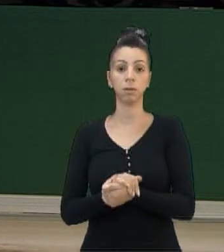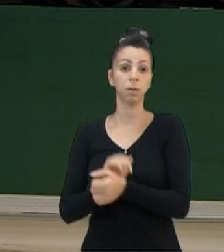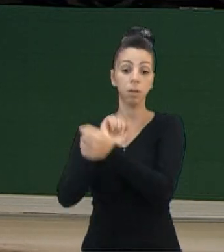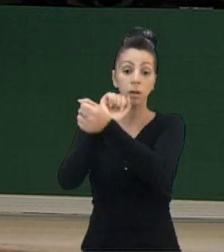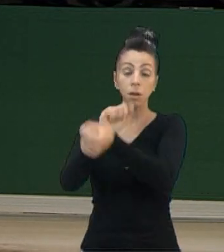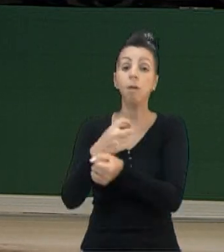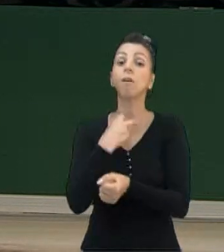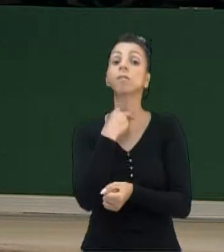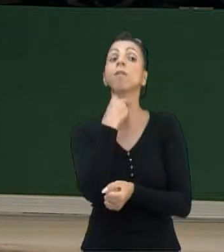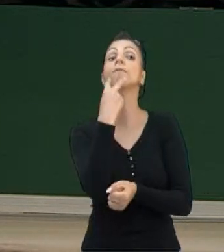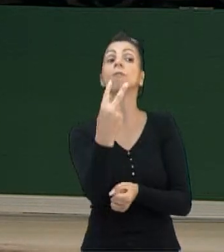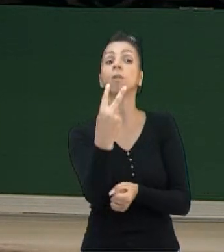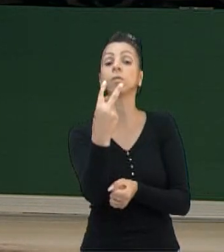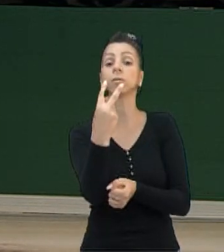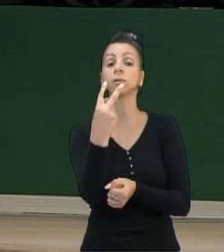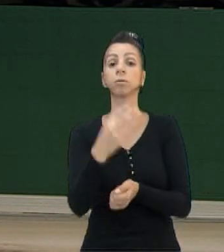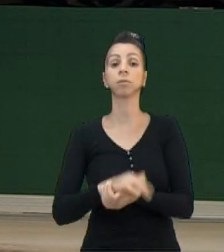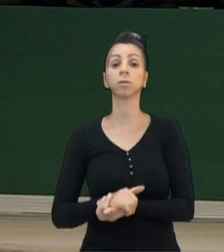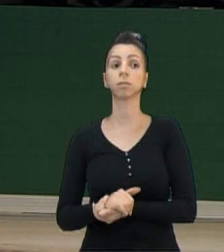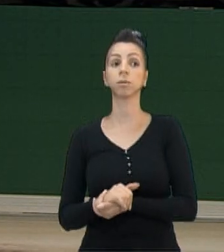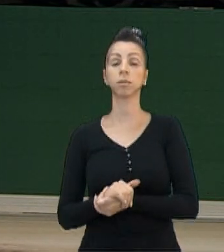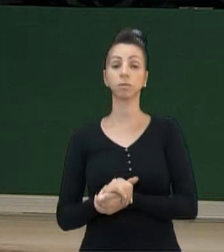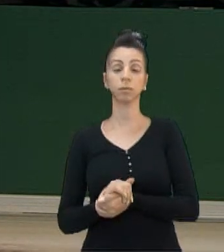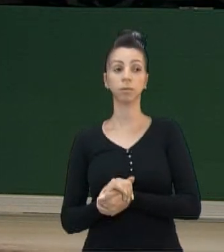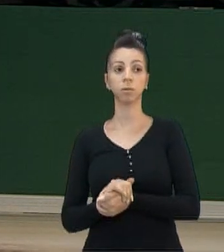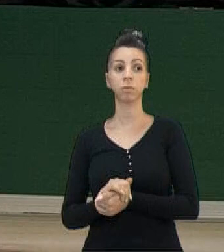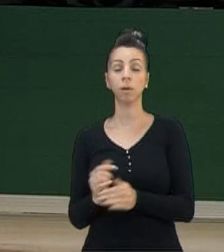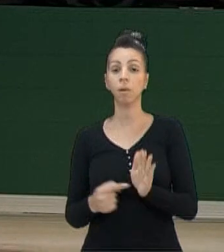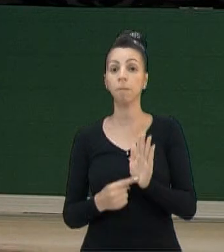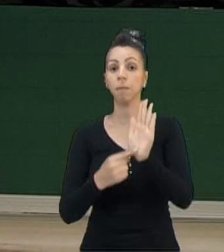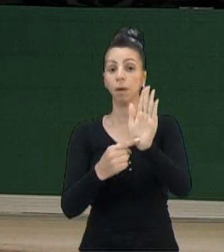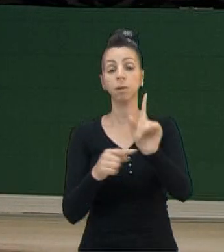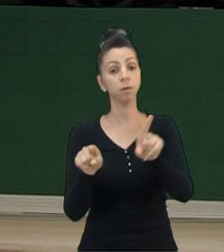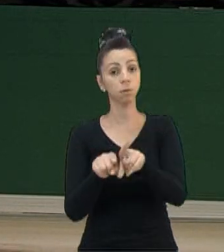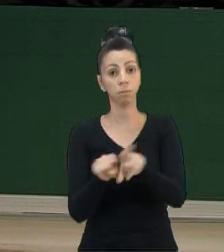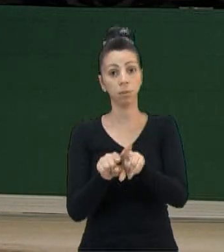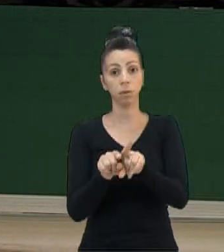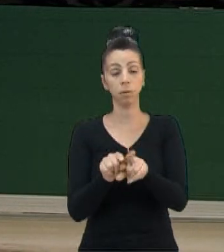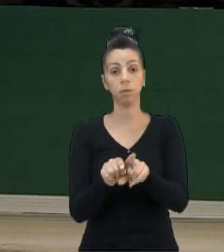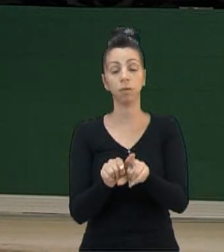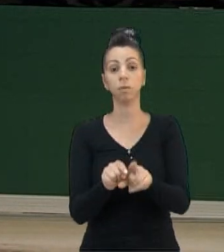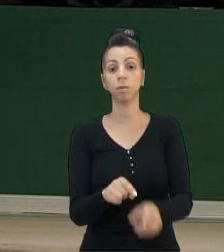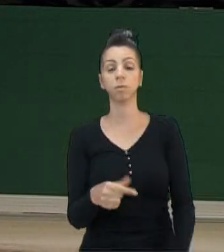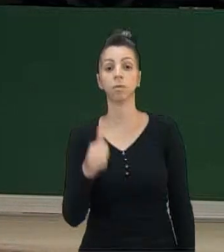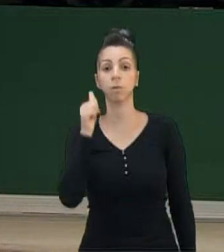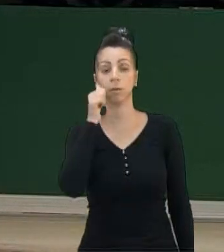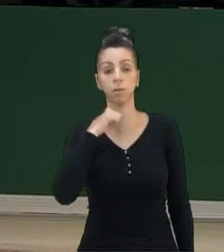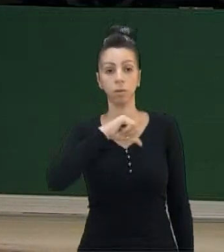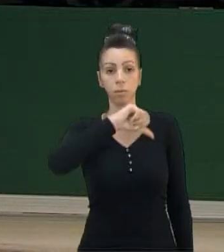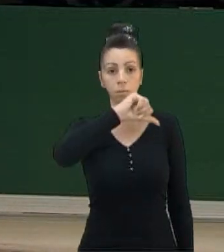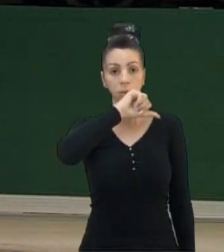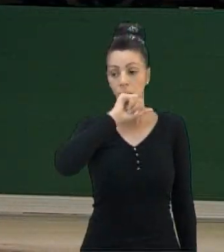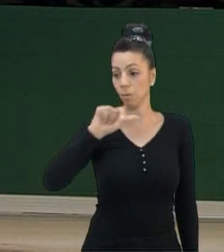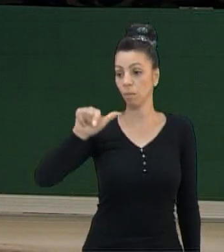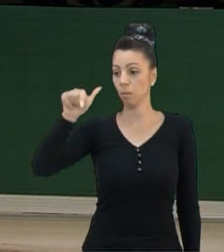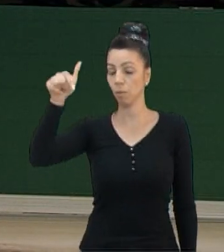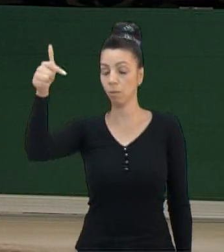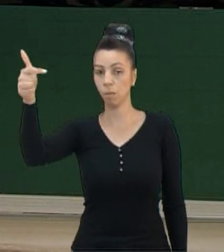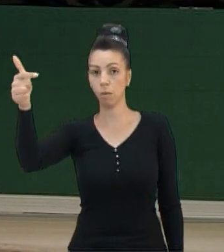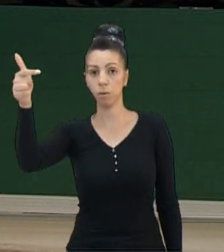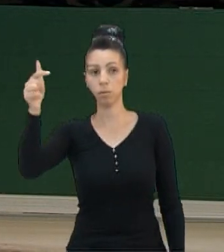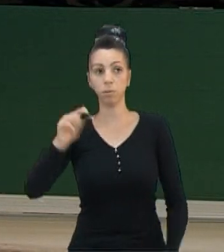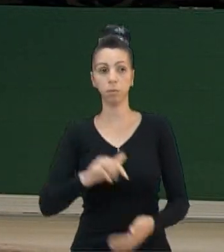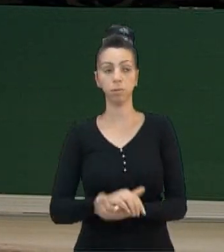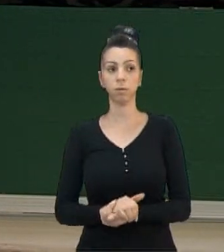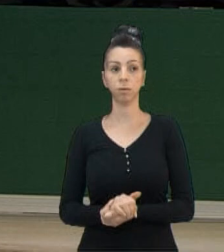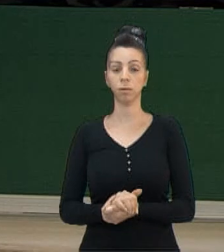voz aí, a bisavó, aparece então agora nessa mãe, que agora ocupa um outro lugar, a gente observa, né? Ela